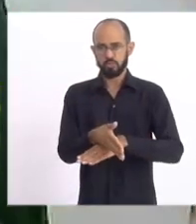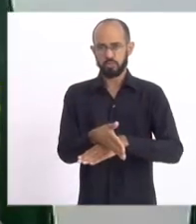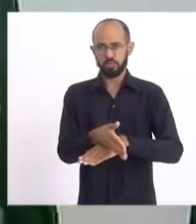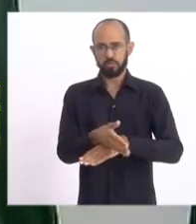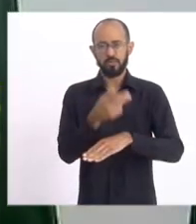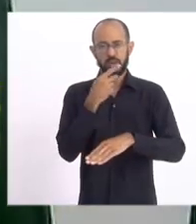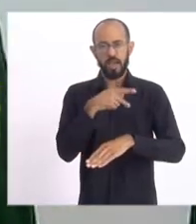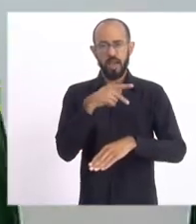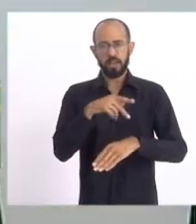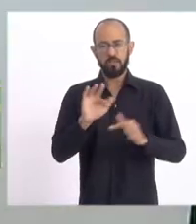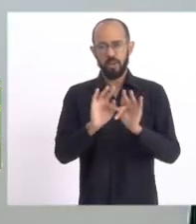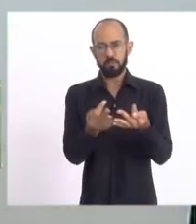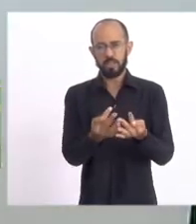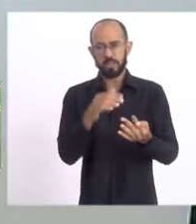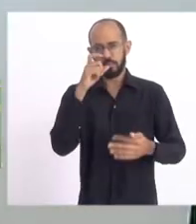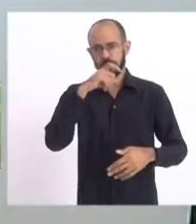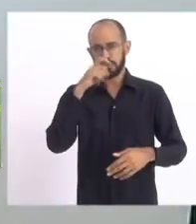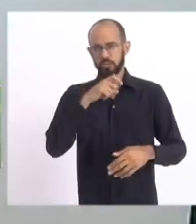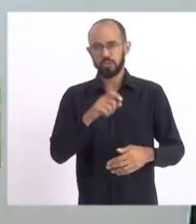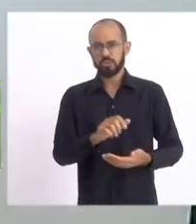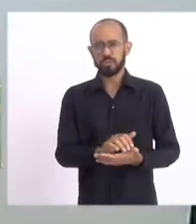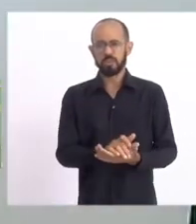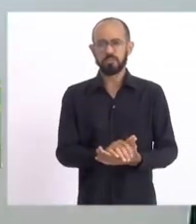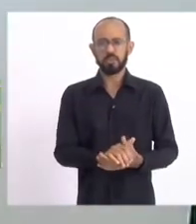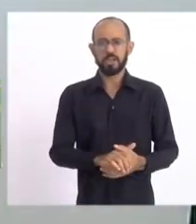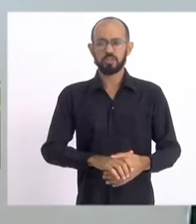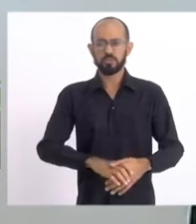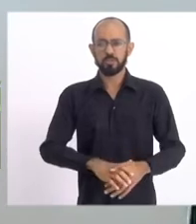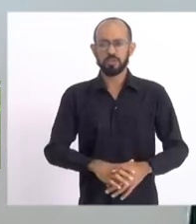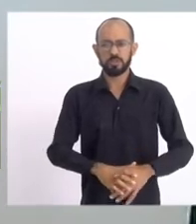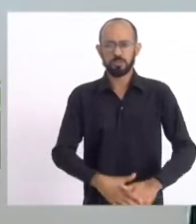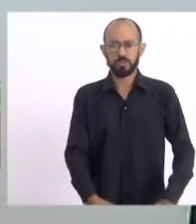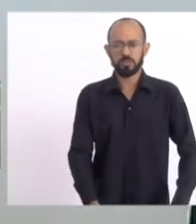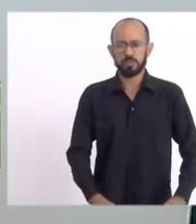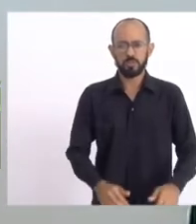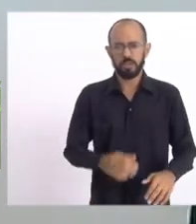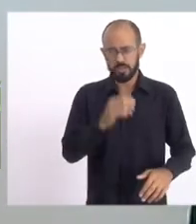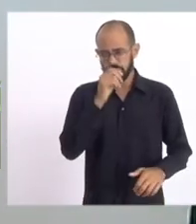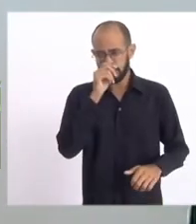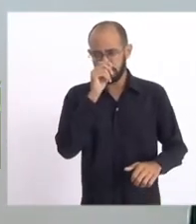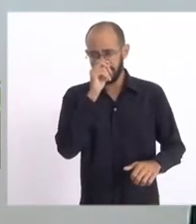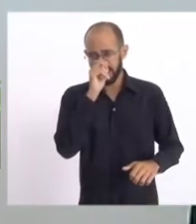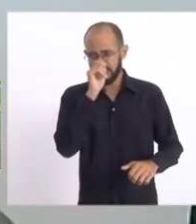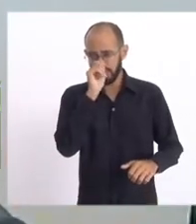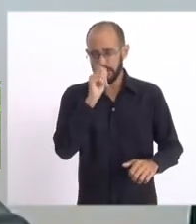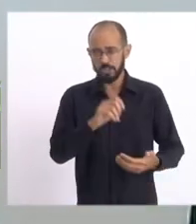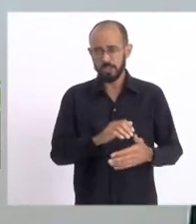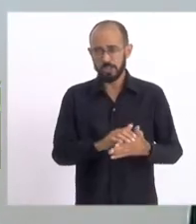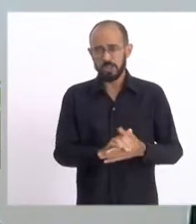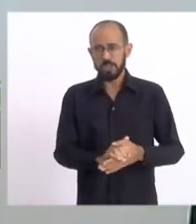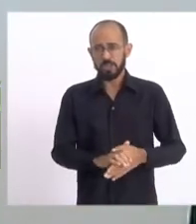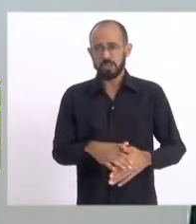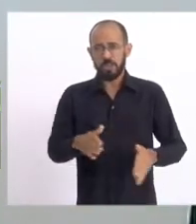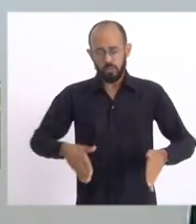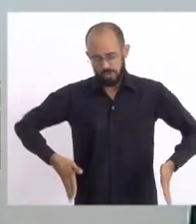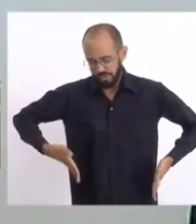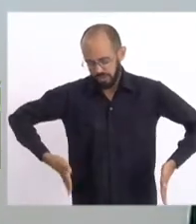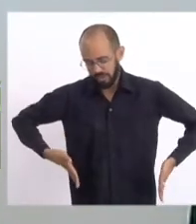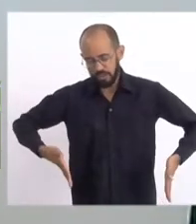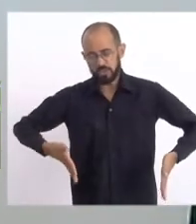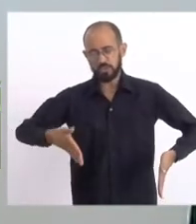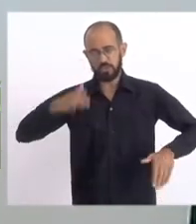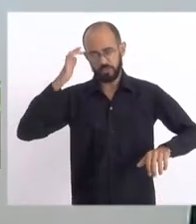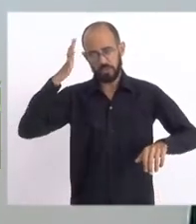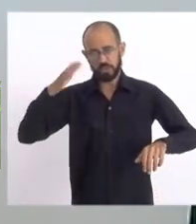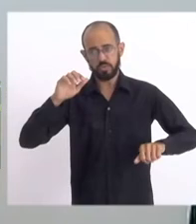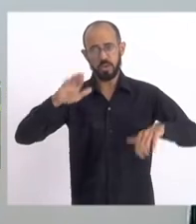pai está mentindo, vai dizer que não pode, porque não é de fácil observação. Né? não identifica como um cadeirante ou até como uma